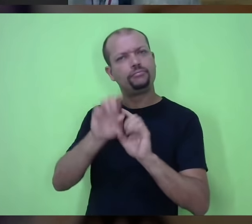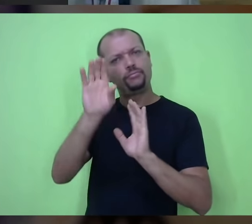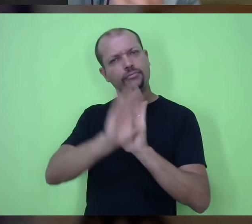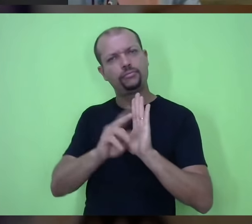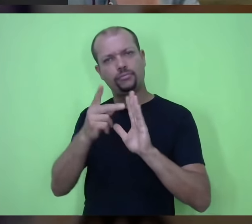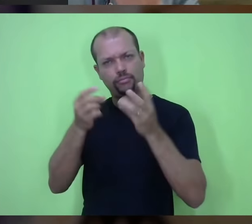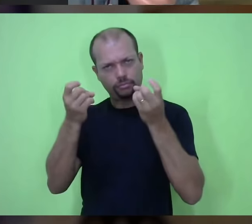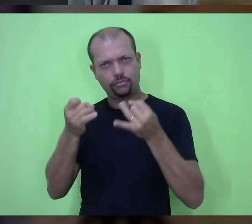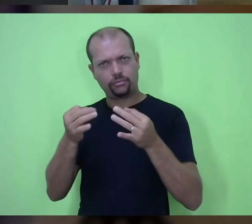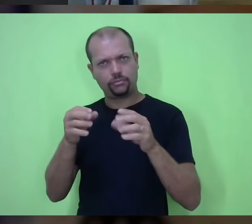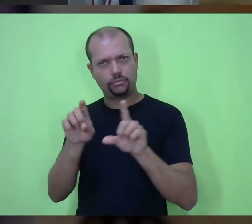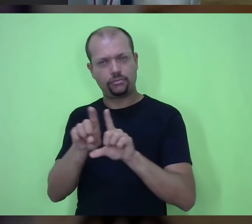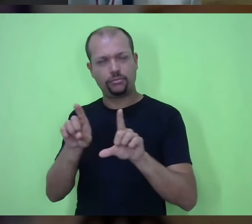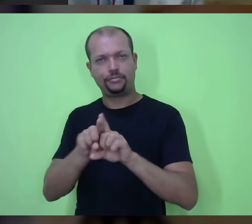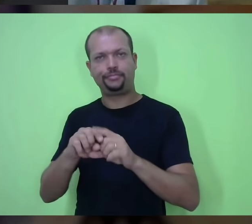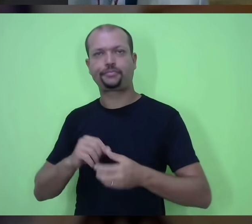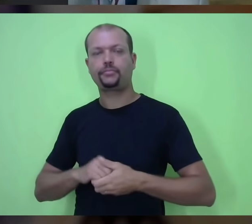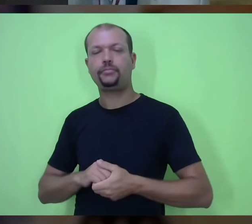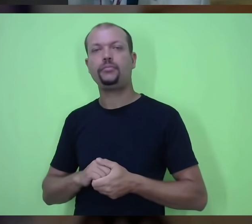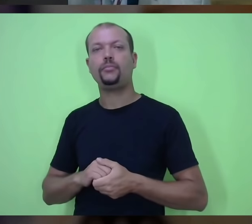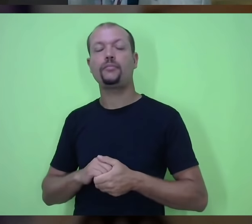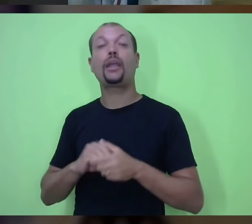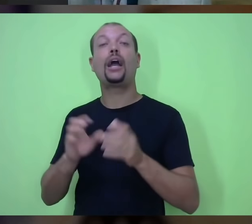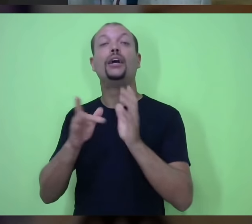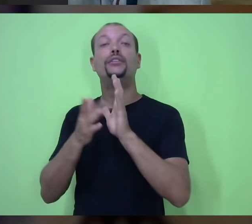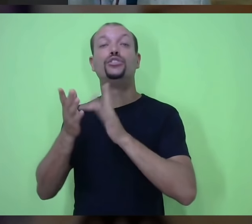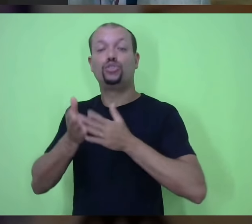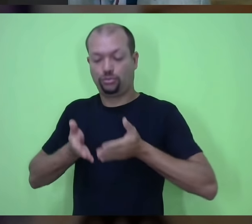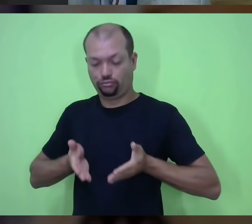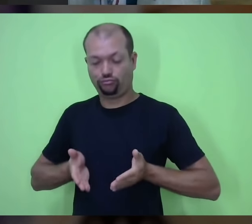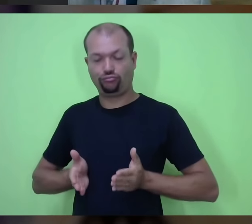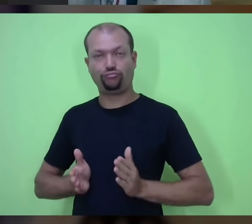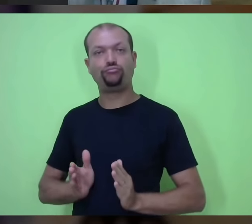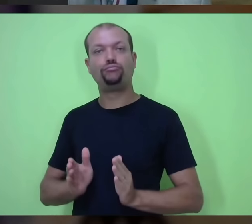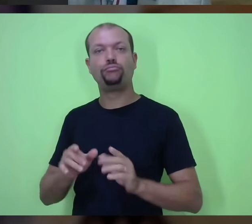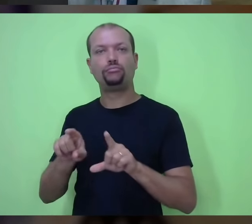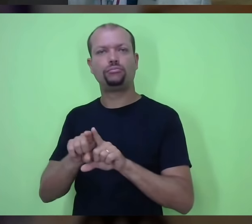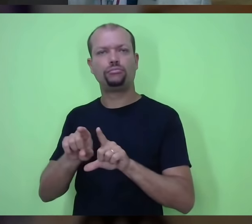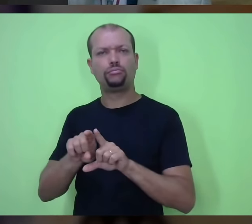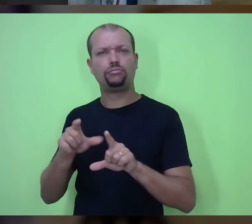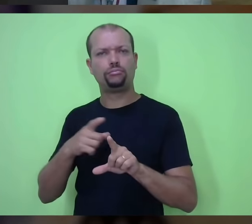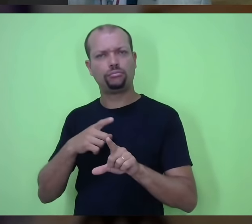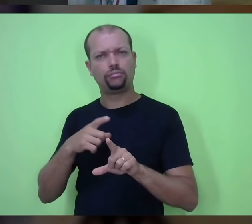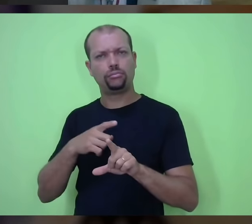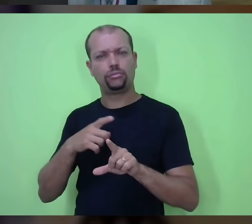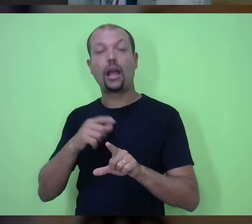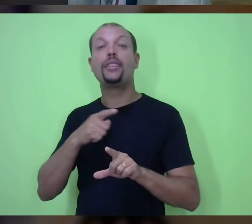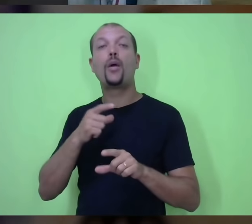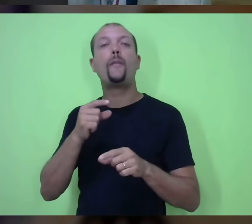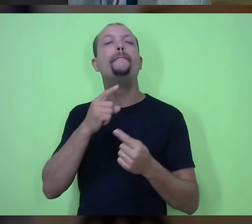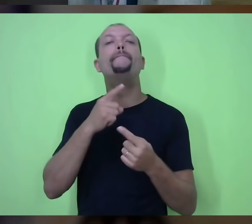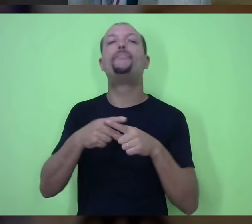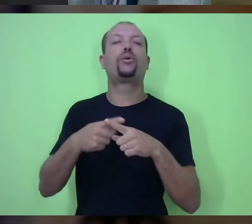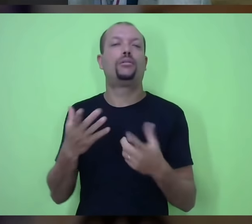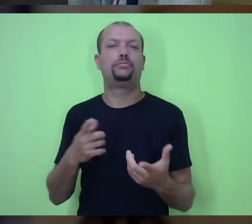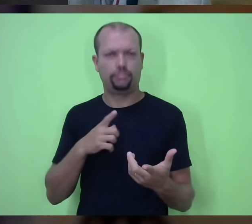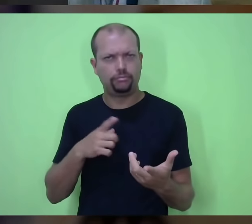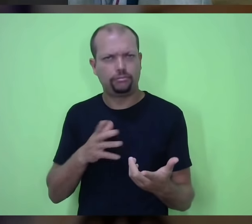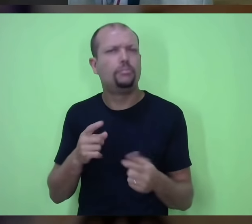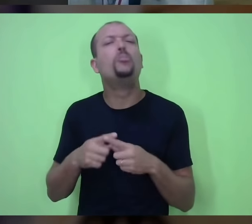2. Inclusive, a encarnação de Cristo, ela é descrita por um papel. Existe uma razão para